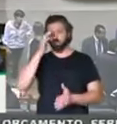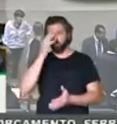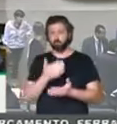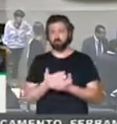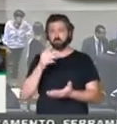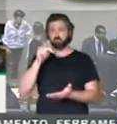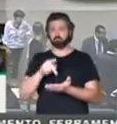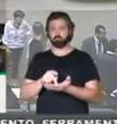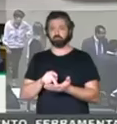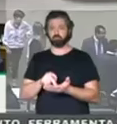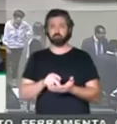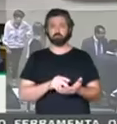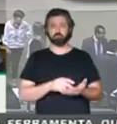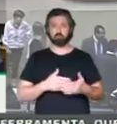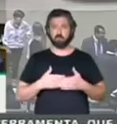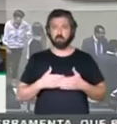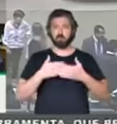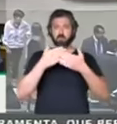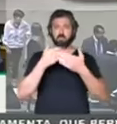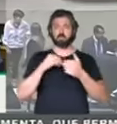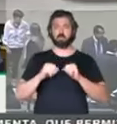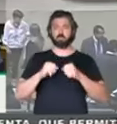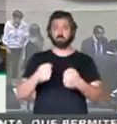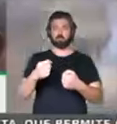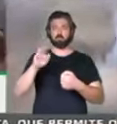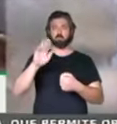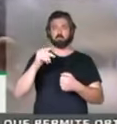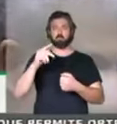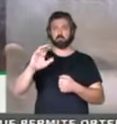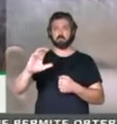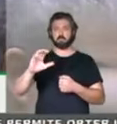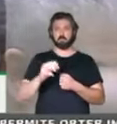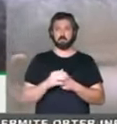convicção. Apaixonadamente eu defendi o BPC.